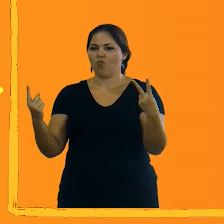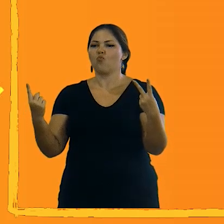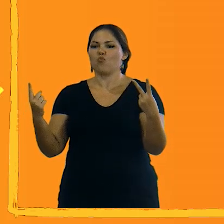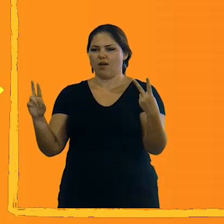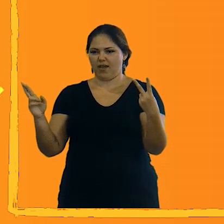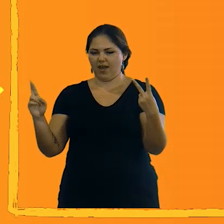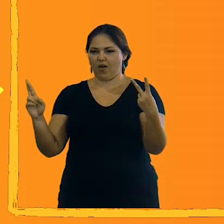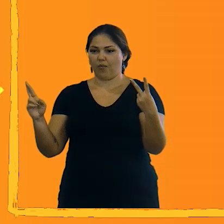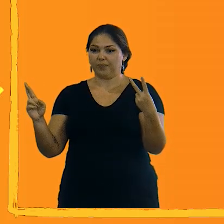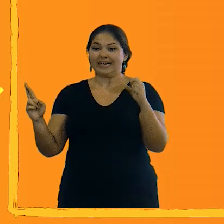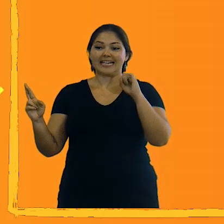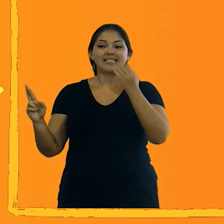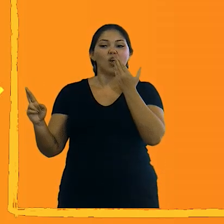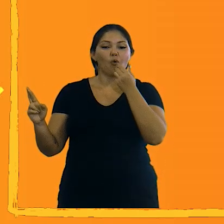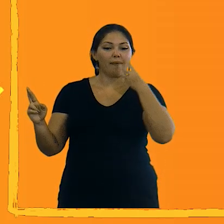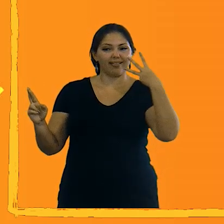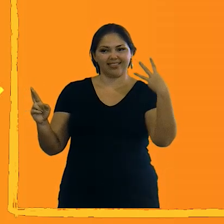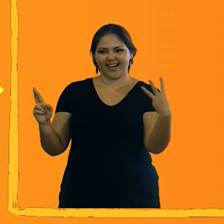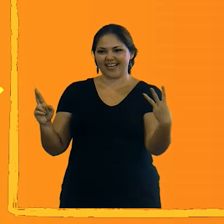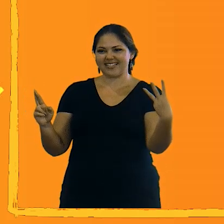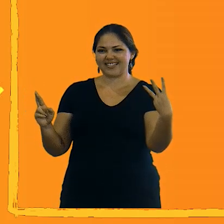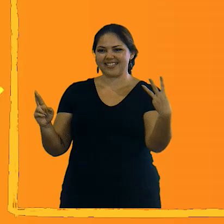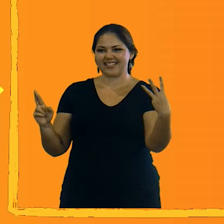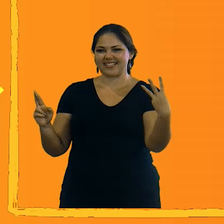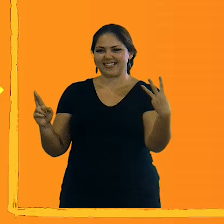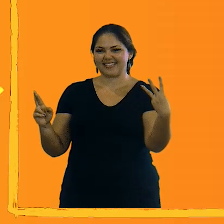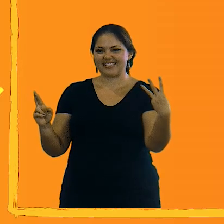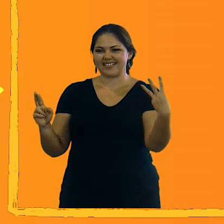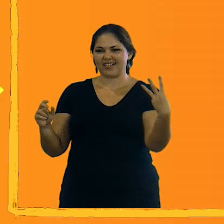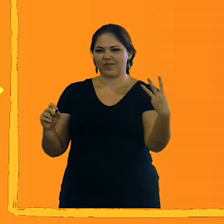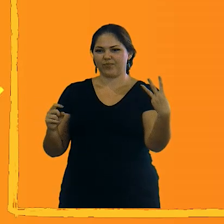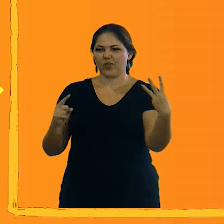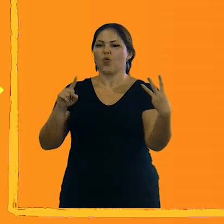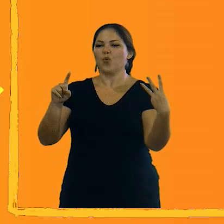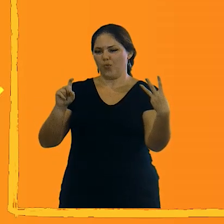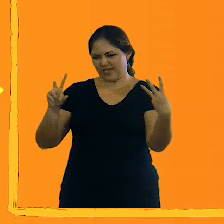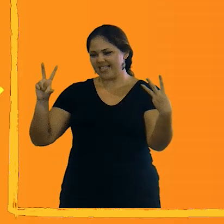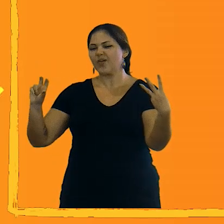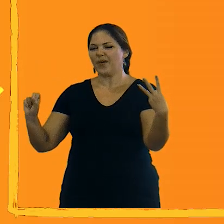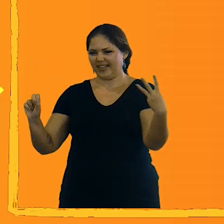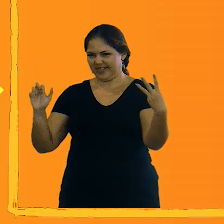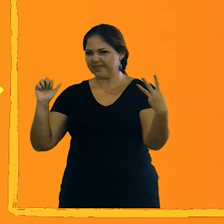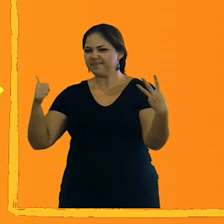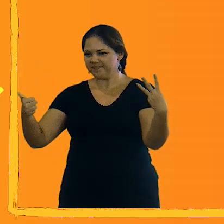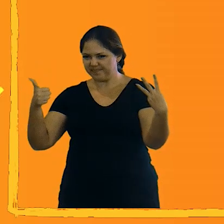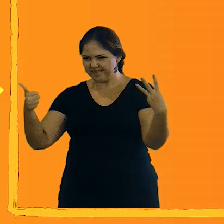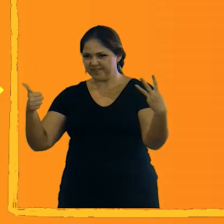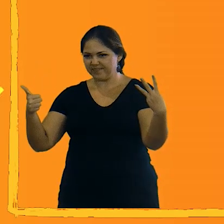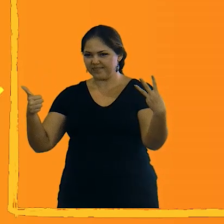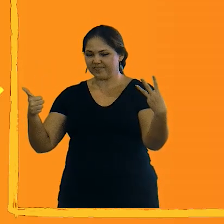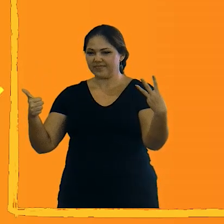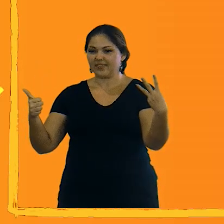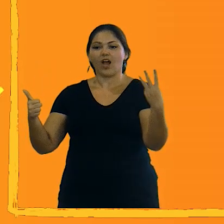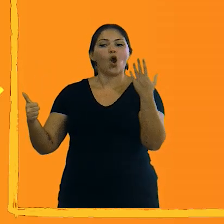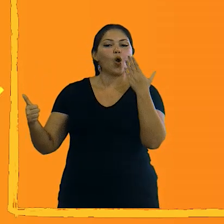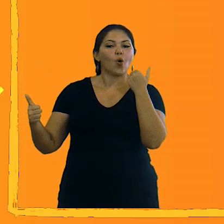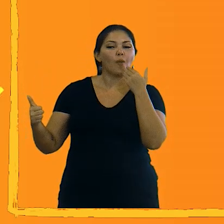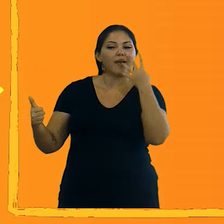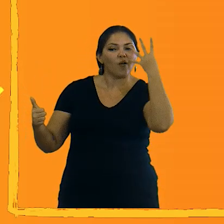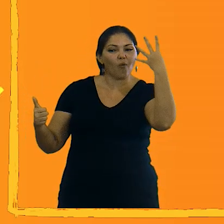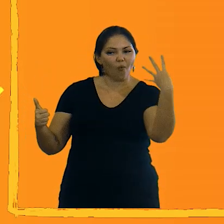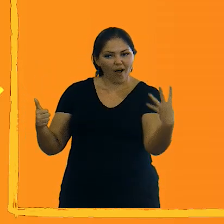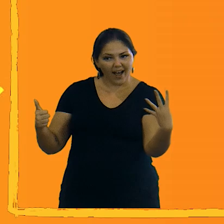comer agora três carioquinhas eu vou pagar quanto 1,50 Se eu comer quatro